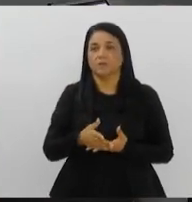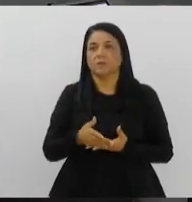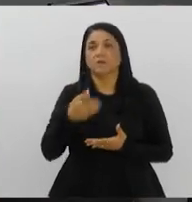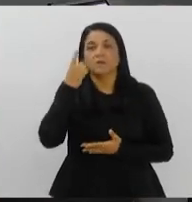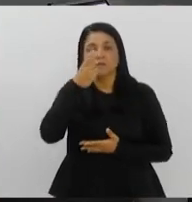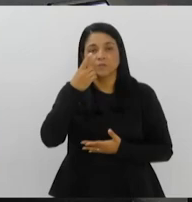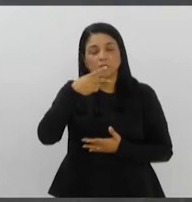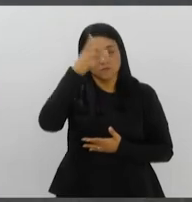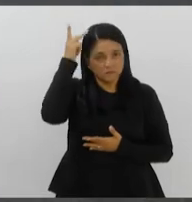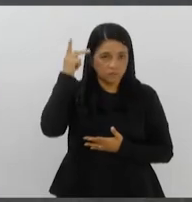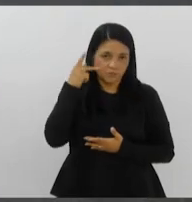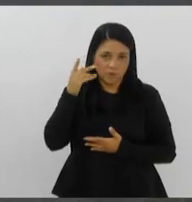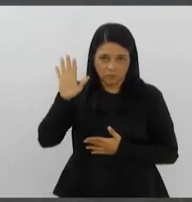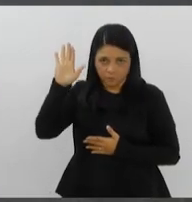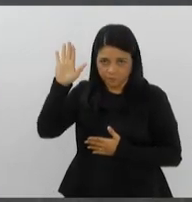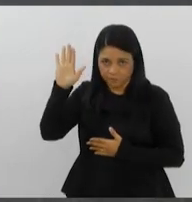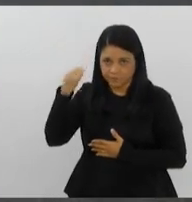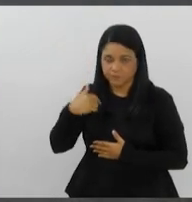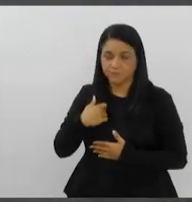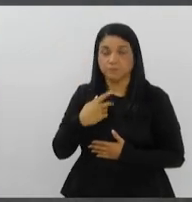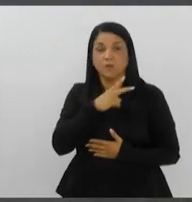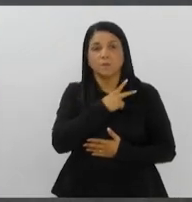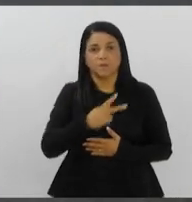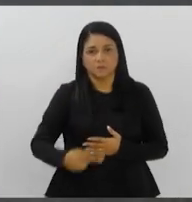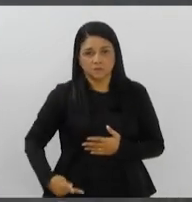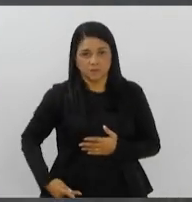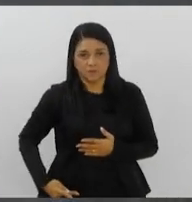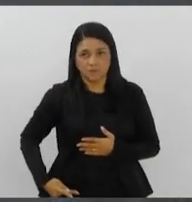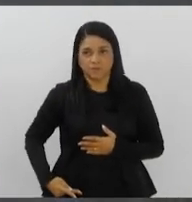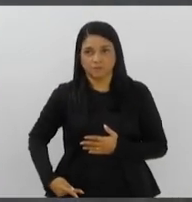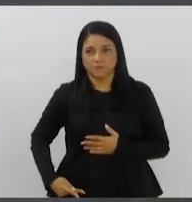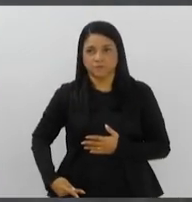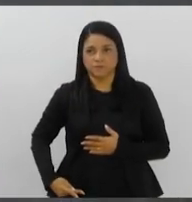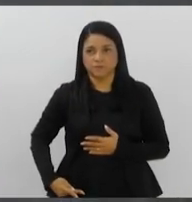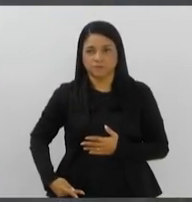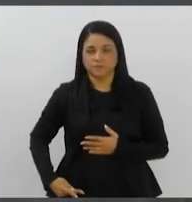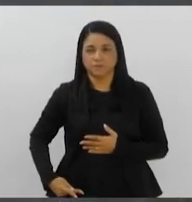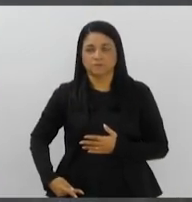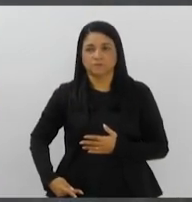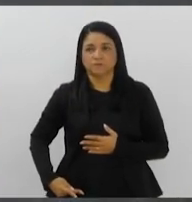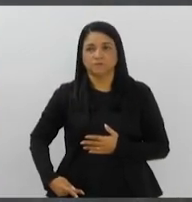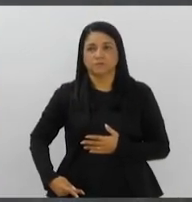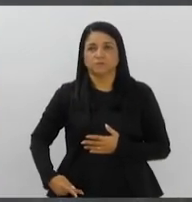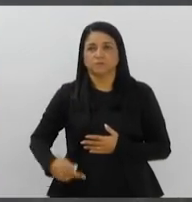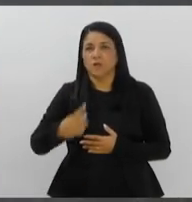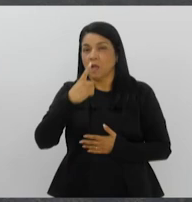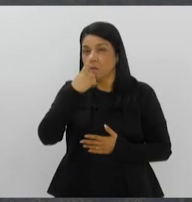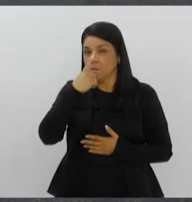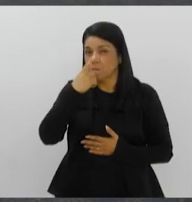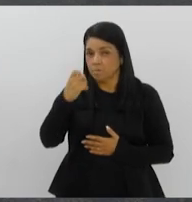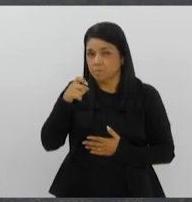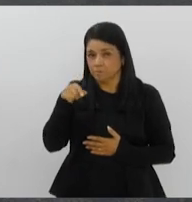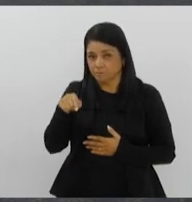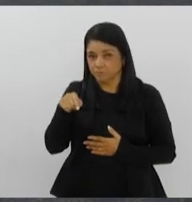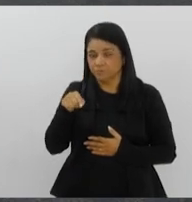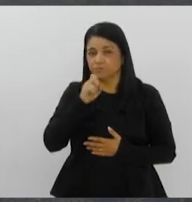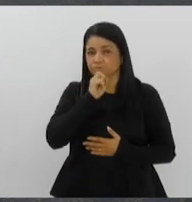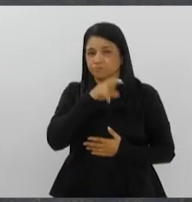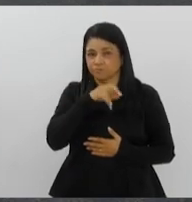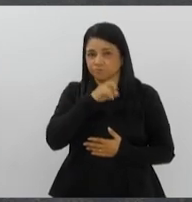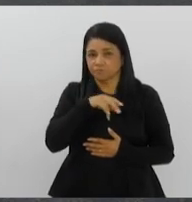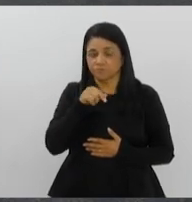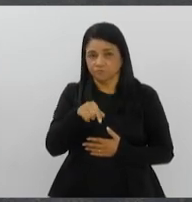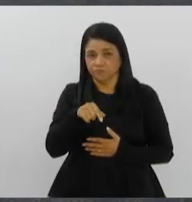Luiz Paulo. Senhora Presidente, a questão da poluição pelo tolueno, que é uma